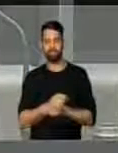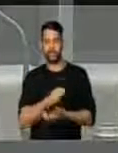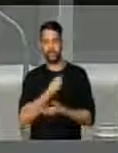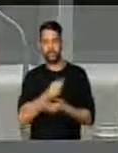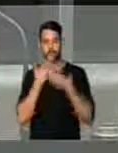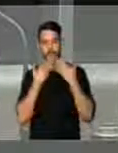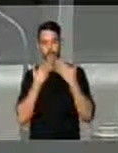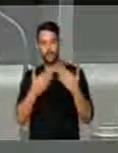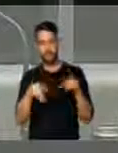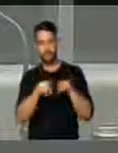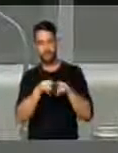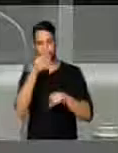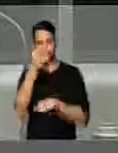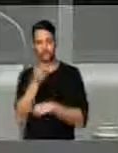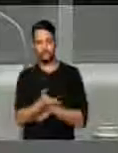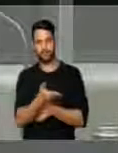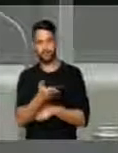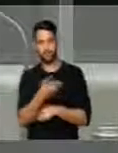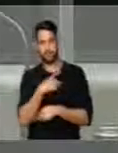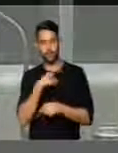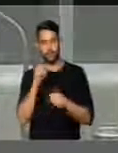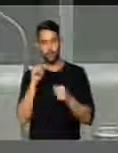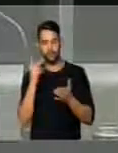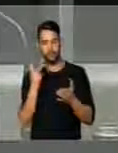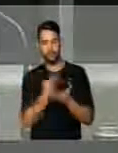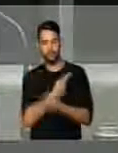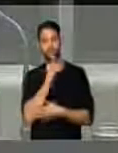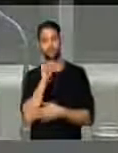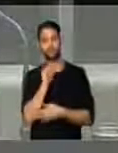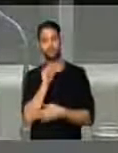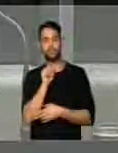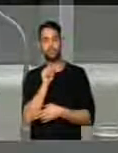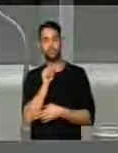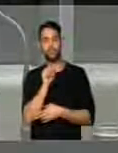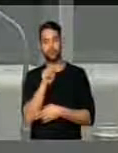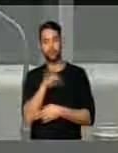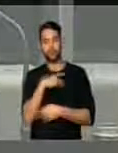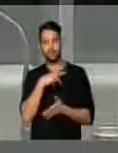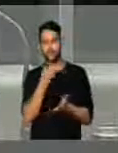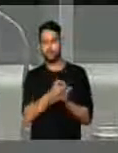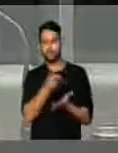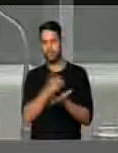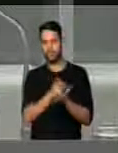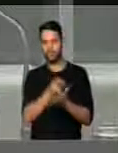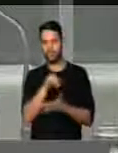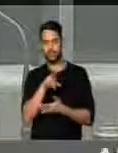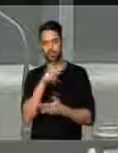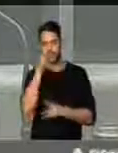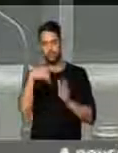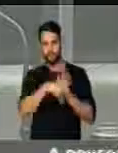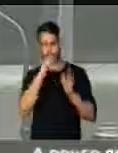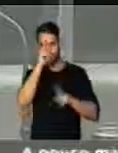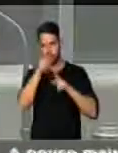Destaca-se também o fato de que esses mesmos inimigos do